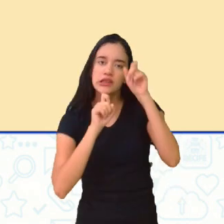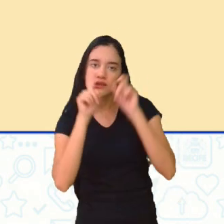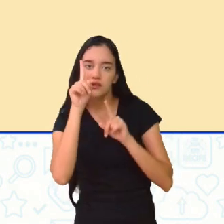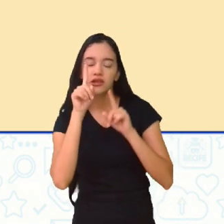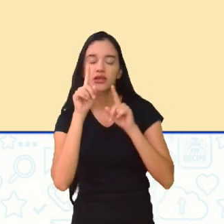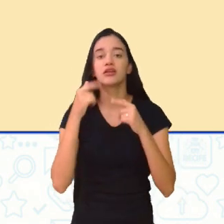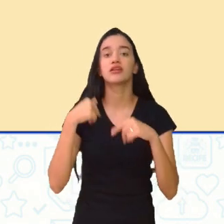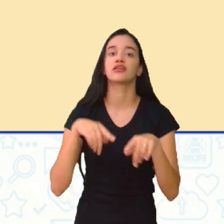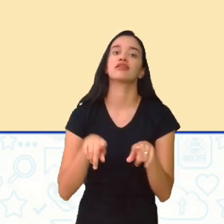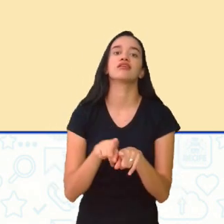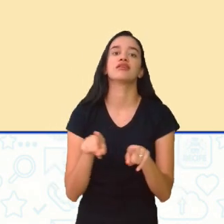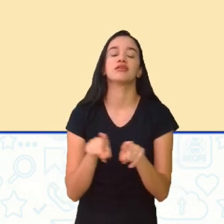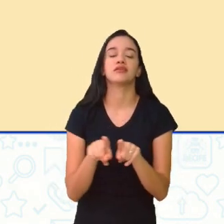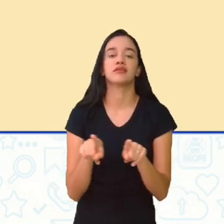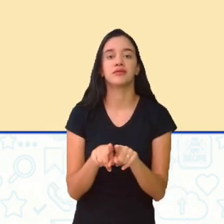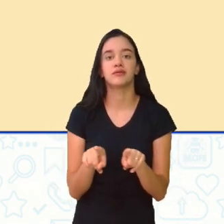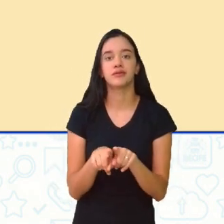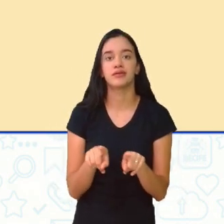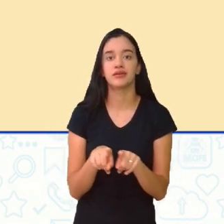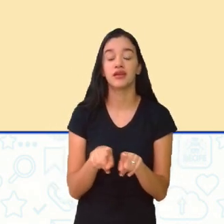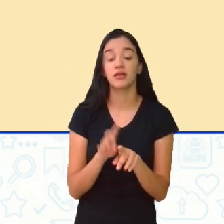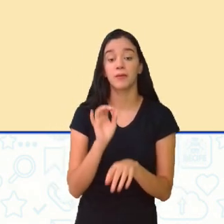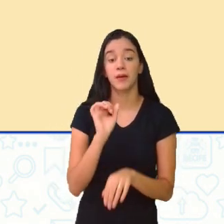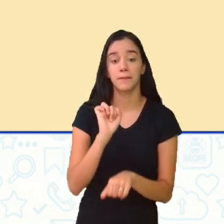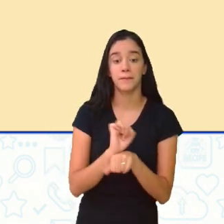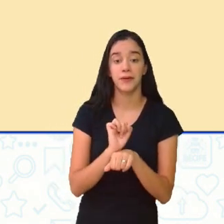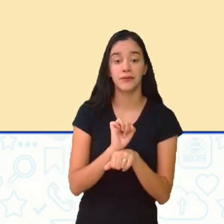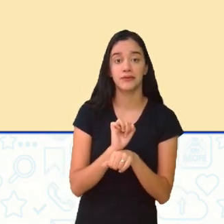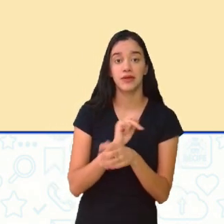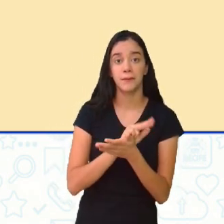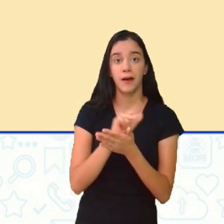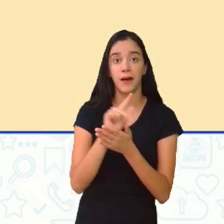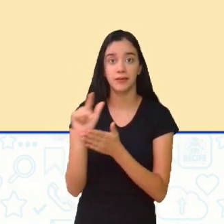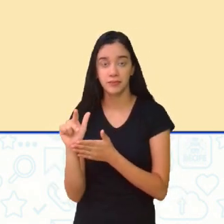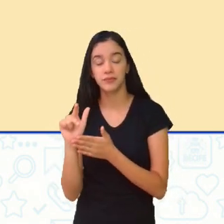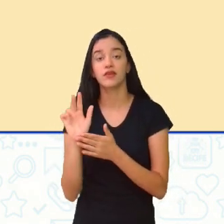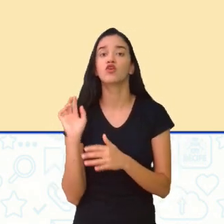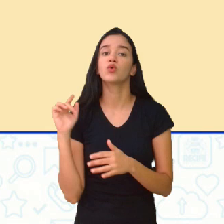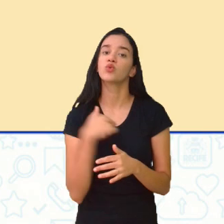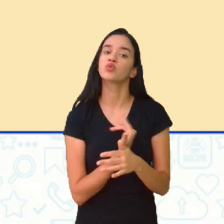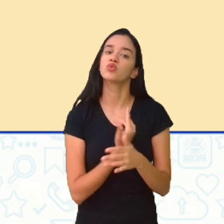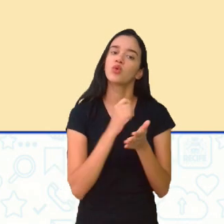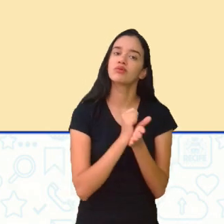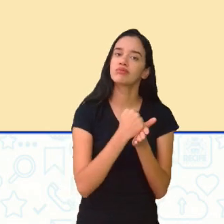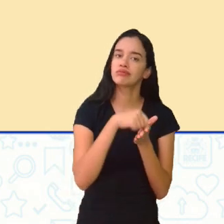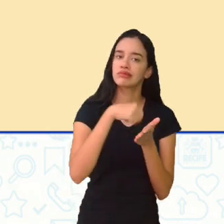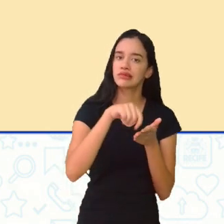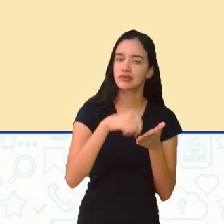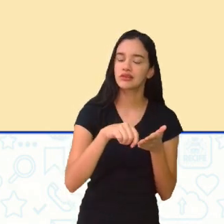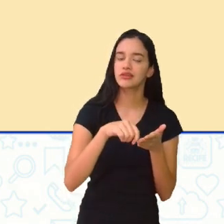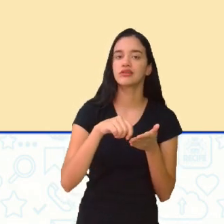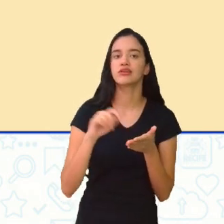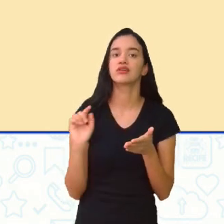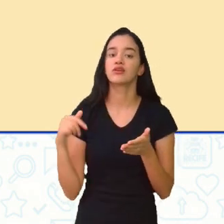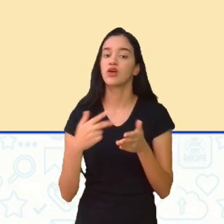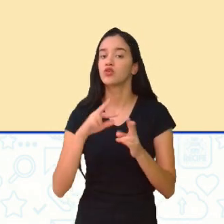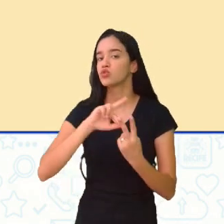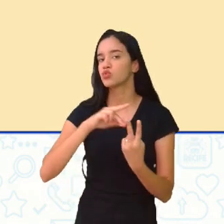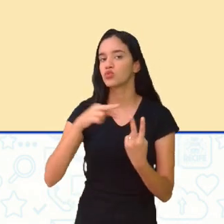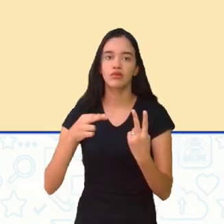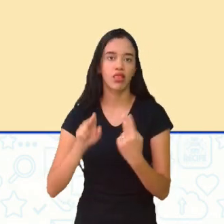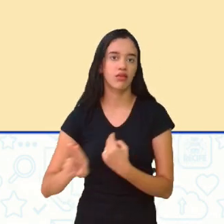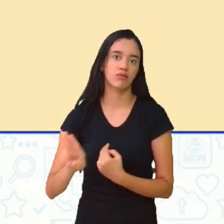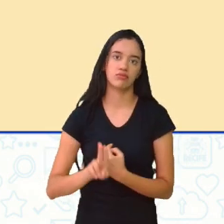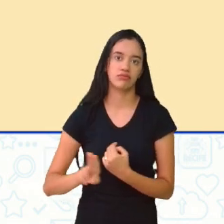a entonação, a pausa e etc. Quando escrevemos, não contamos com este recurso.